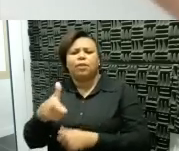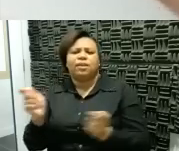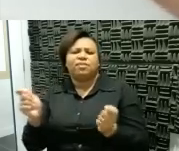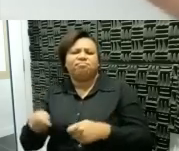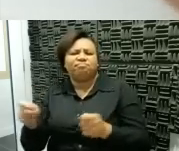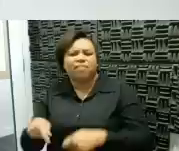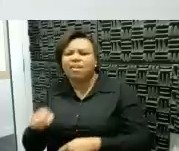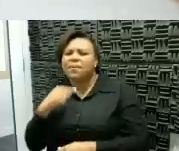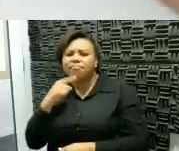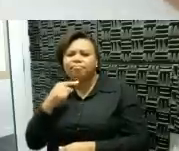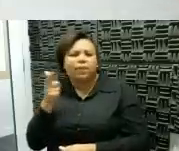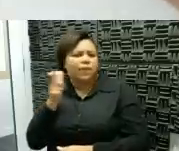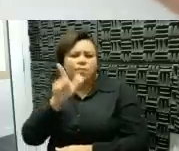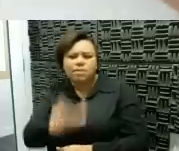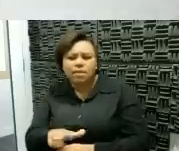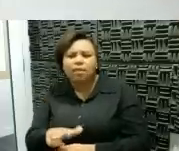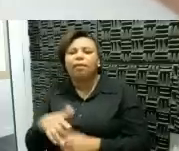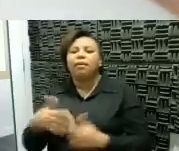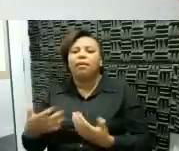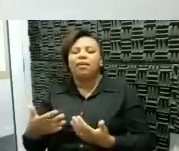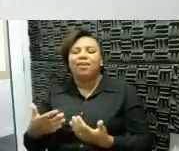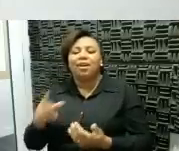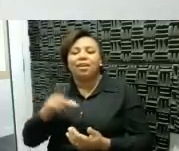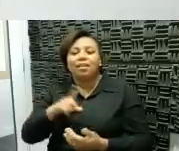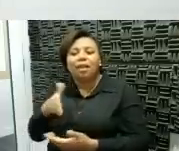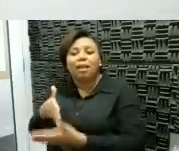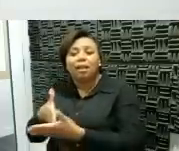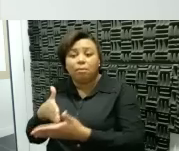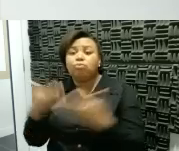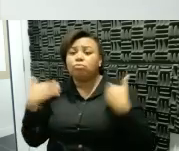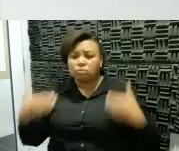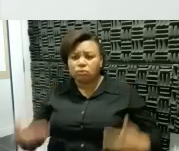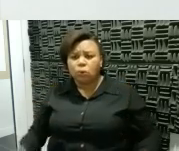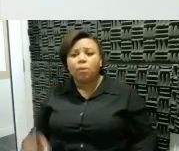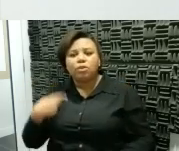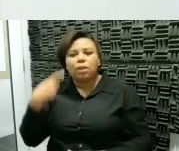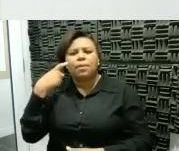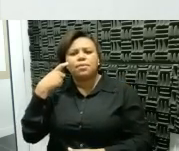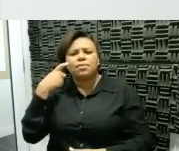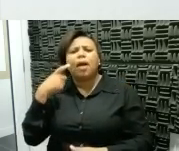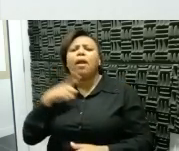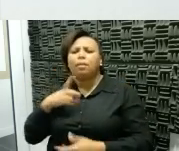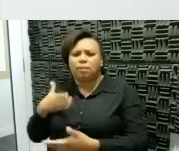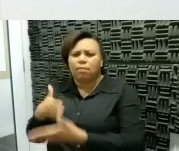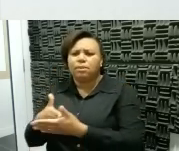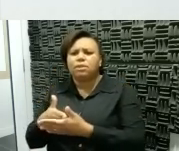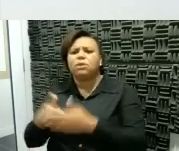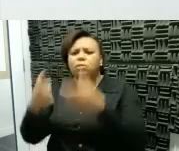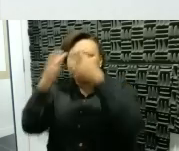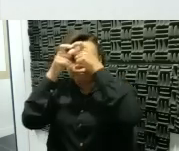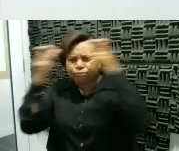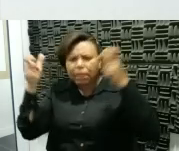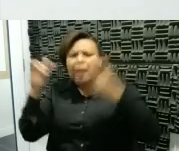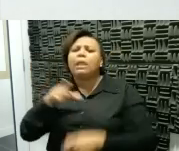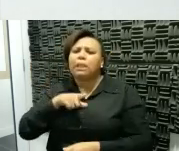ou seja ele tem uma limitação corporal a gente tem que levar isso em conta ele tem uma limitação cognitiva sim tem que levar isso em conta mas